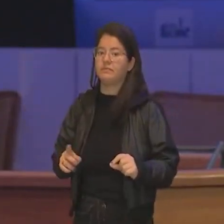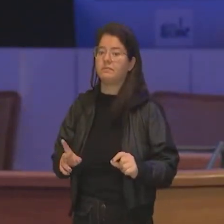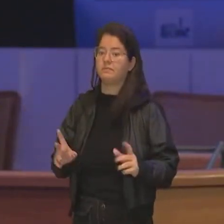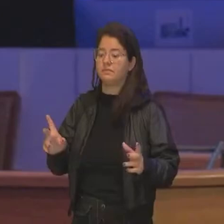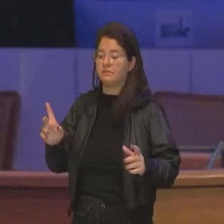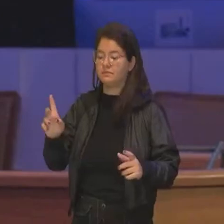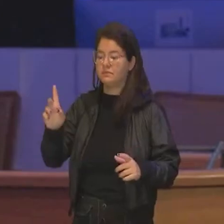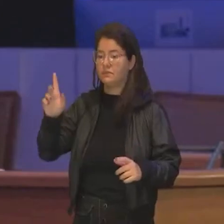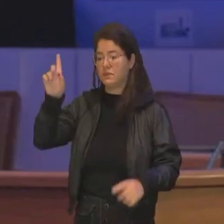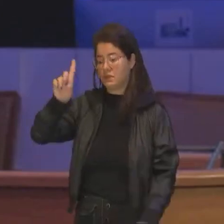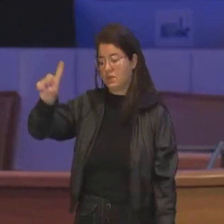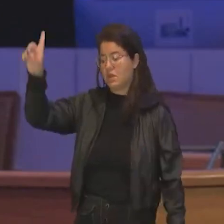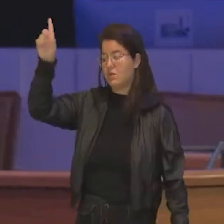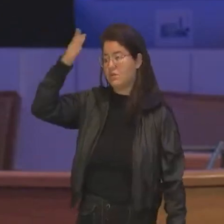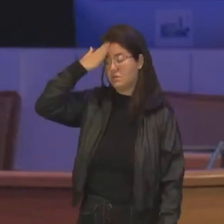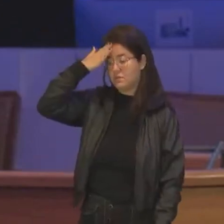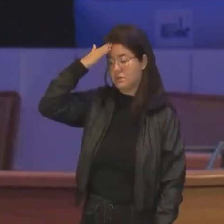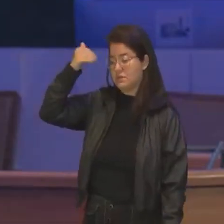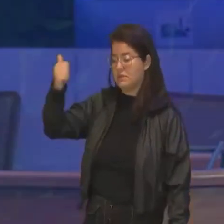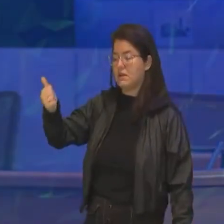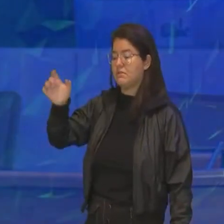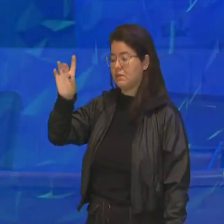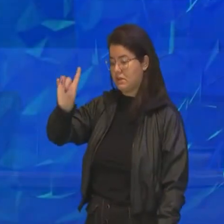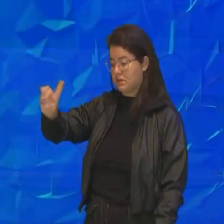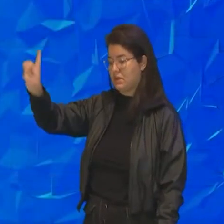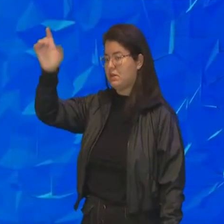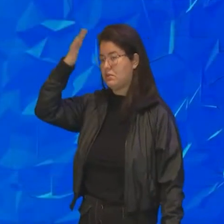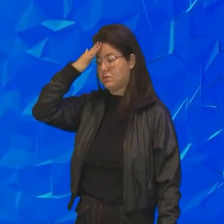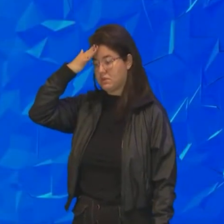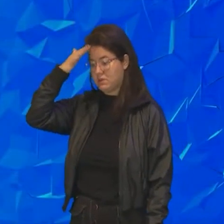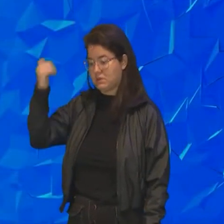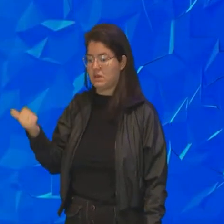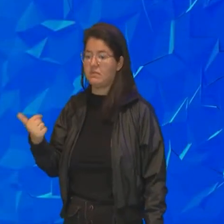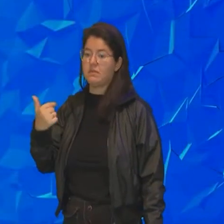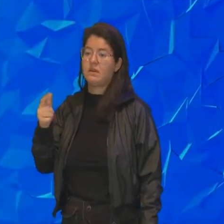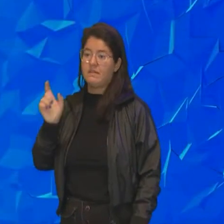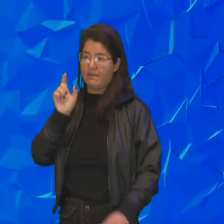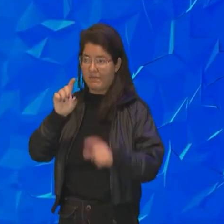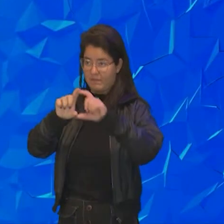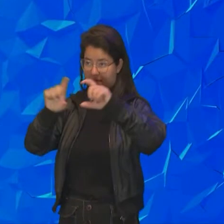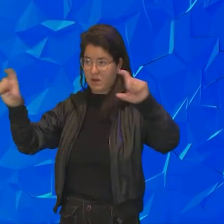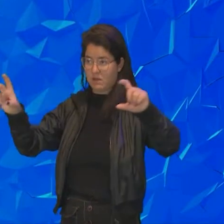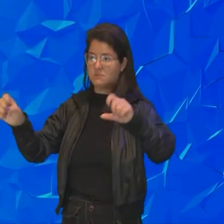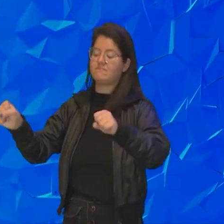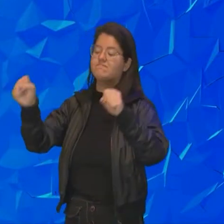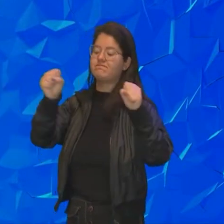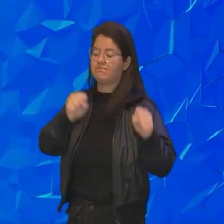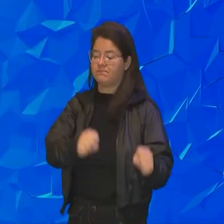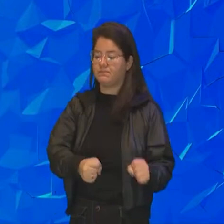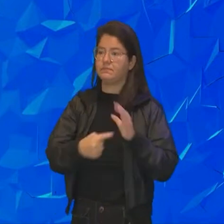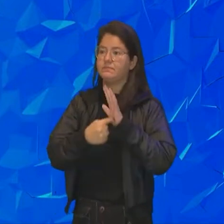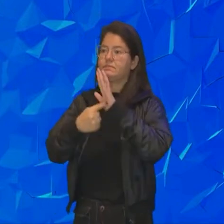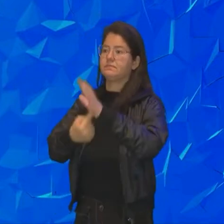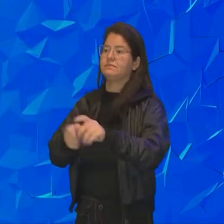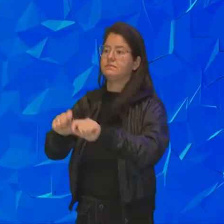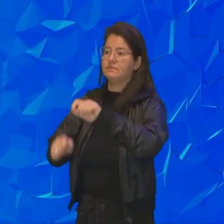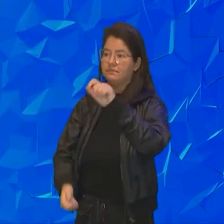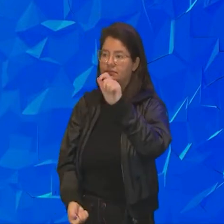eu é que sei, eu sei. Essa frase é poderosa, essa frase mostra o